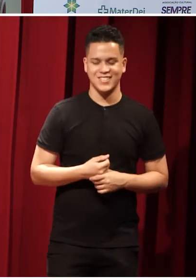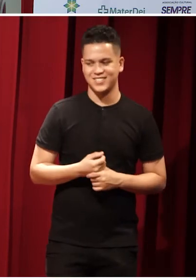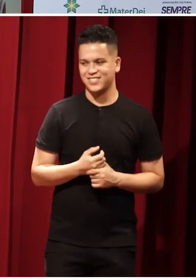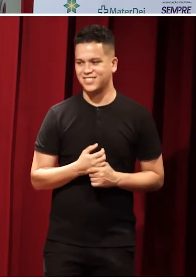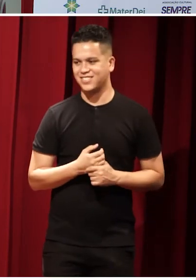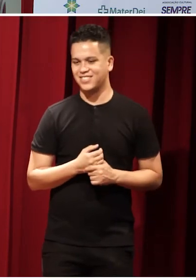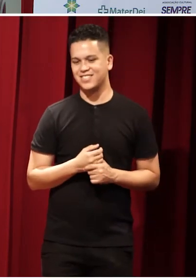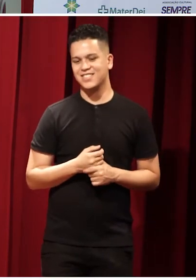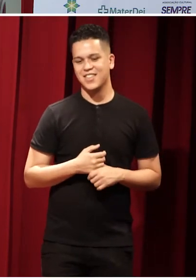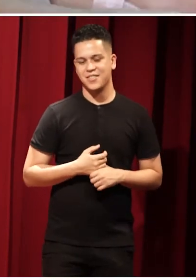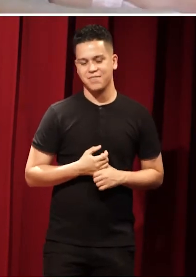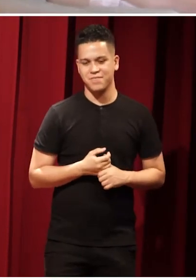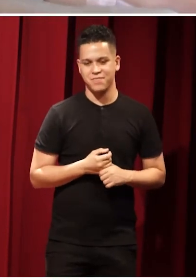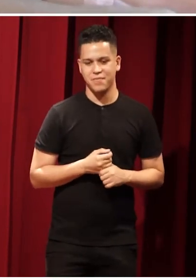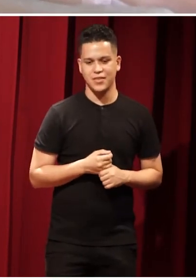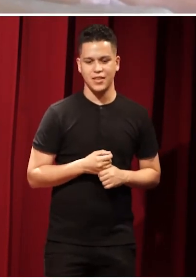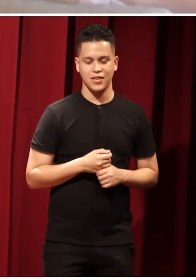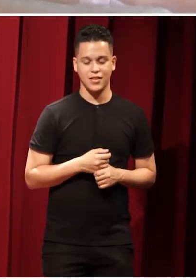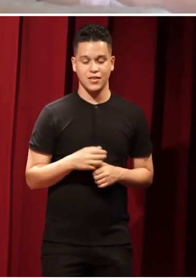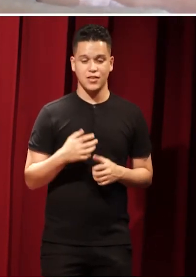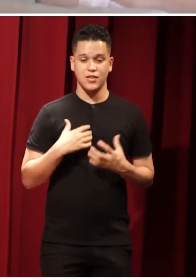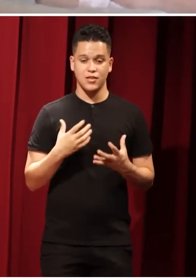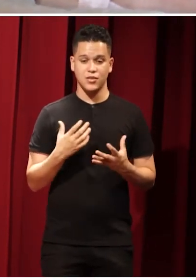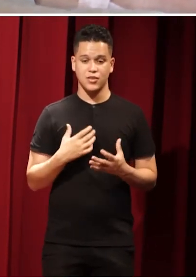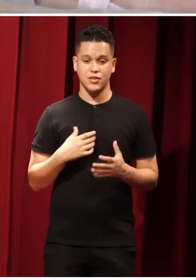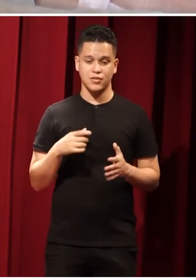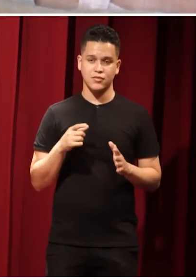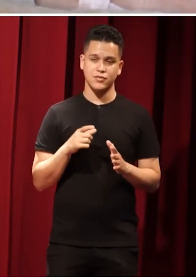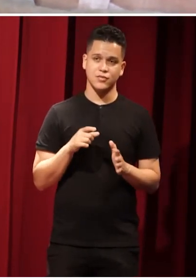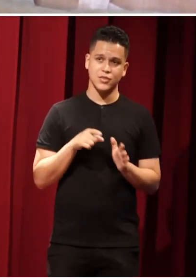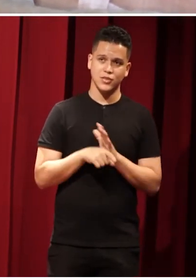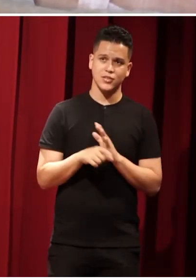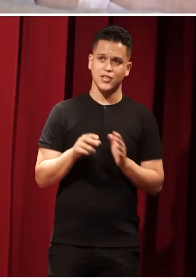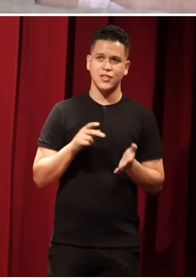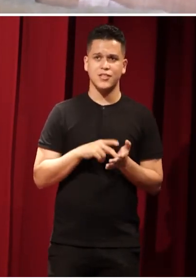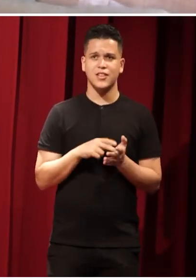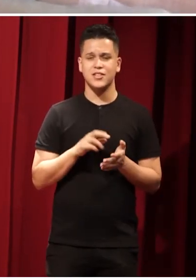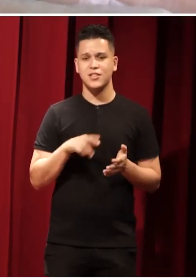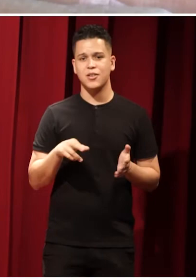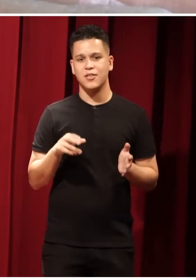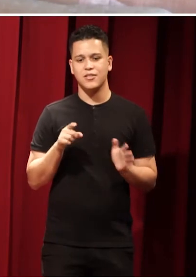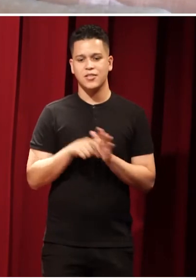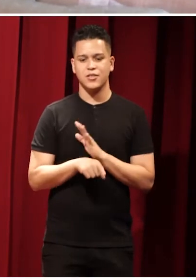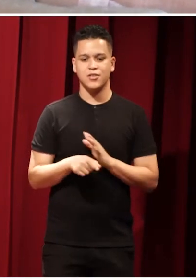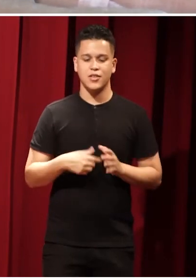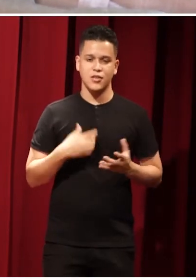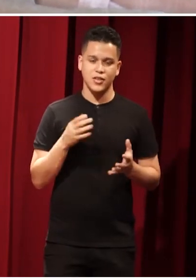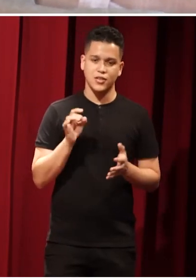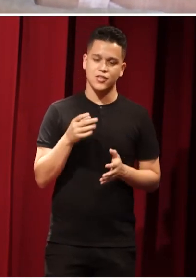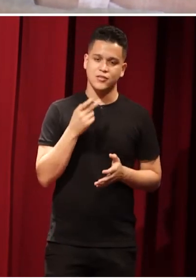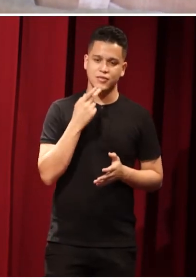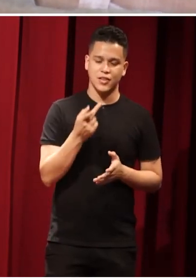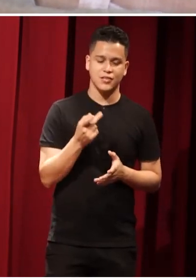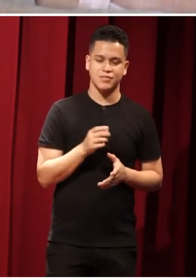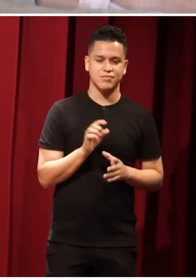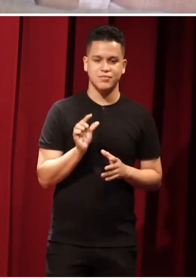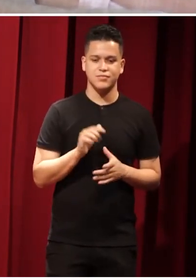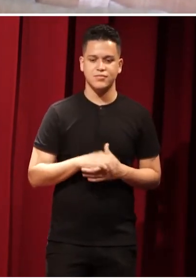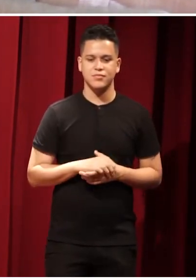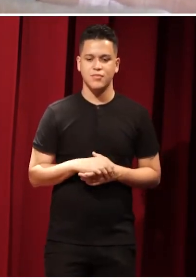viu? Ricardo, na verdade não é bem uma pergunta. Seu nome, eu queria fazer meu nome é Roberto.